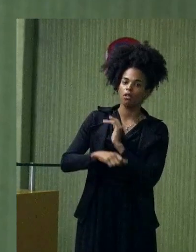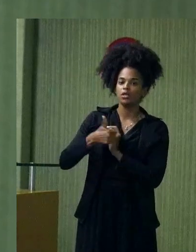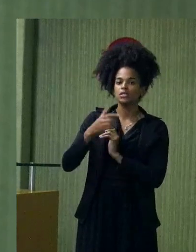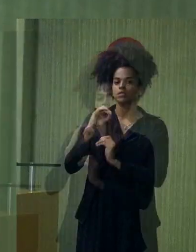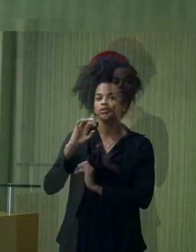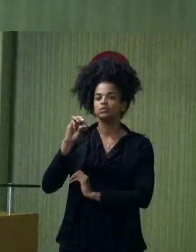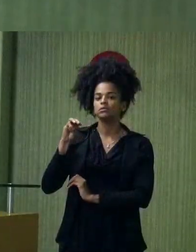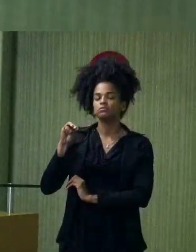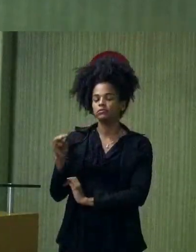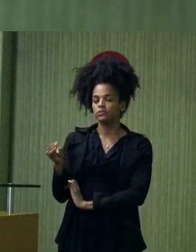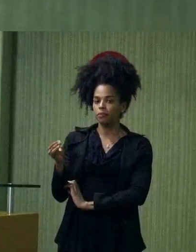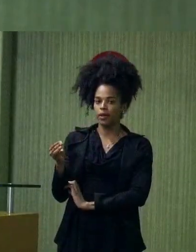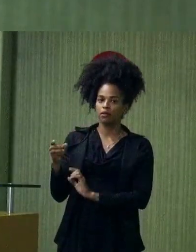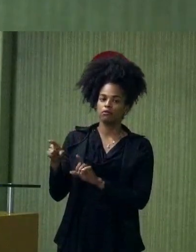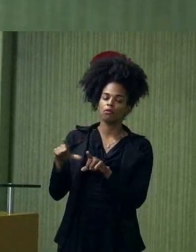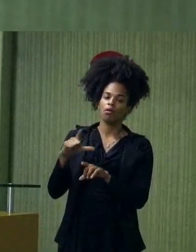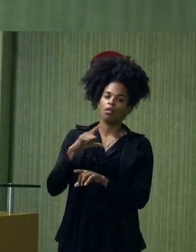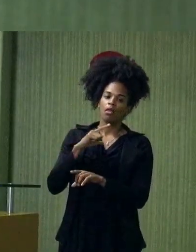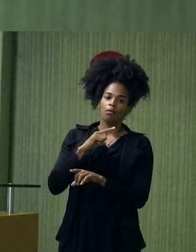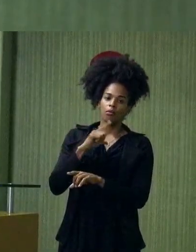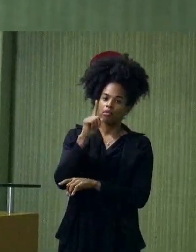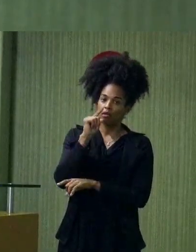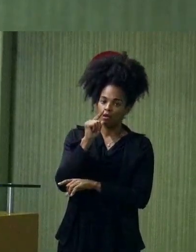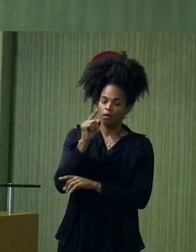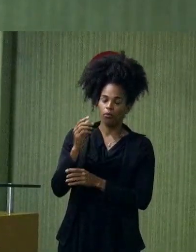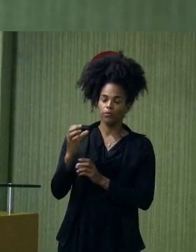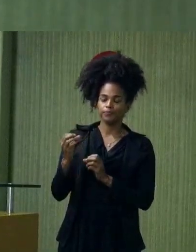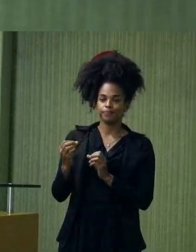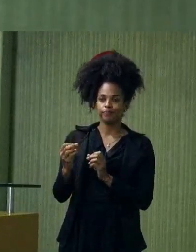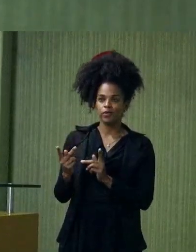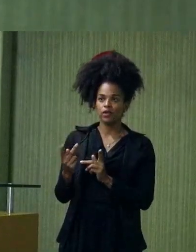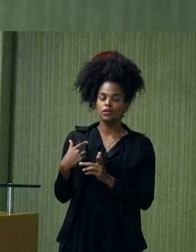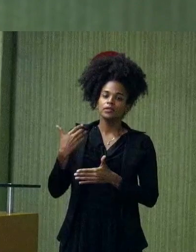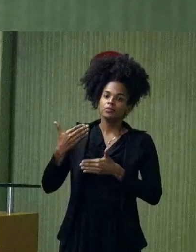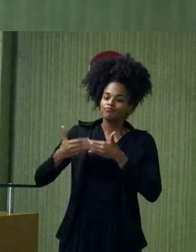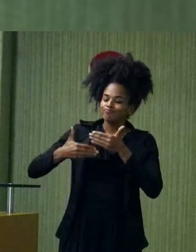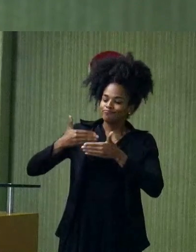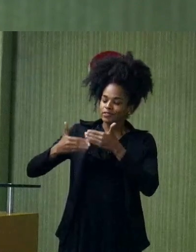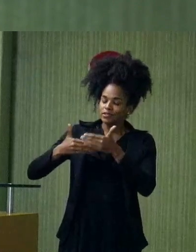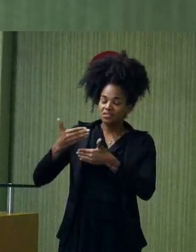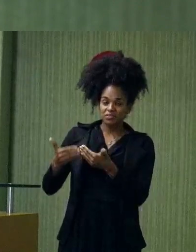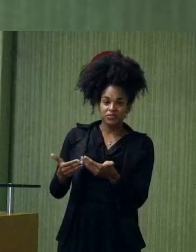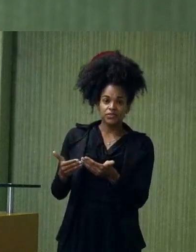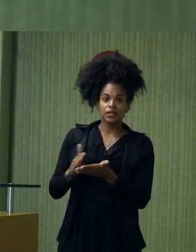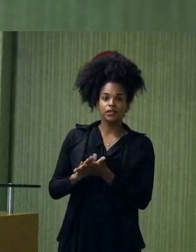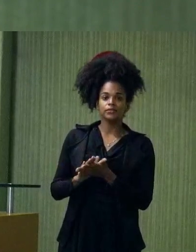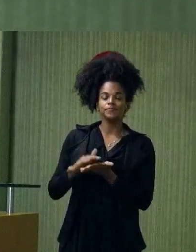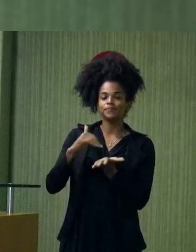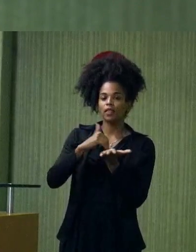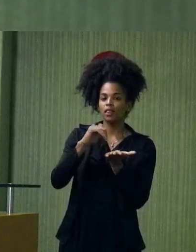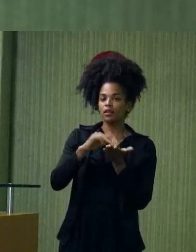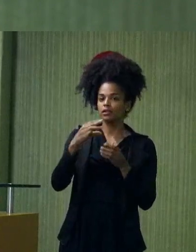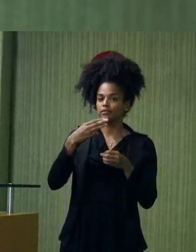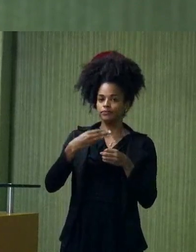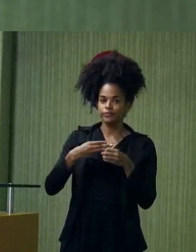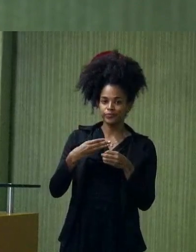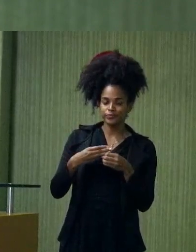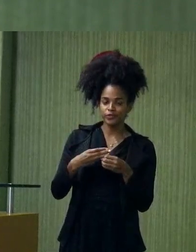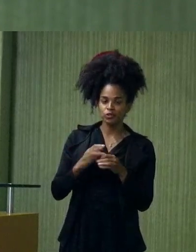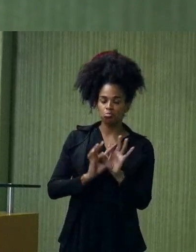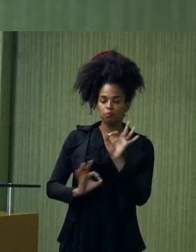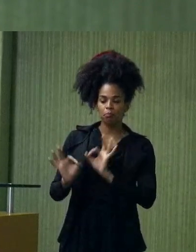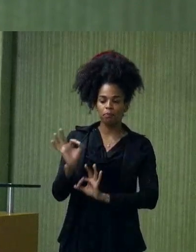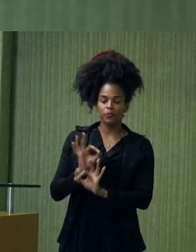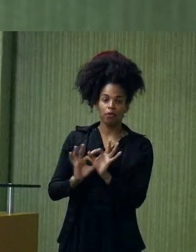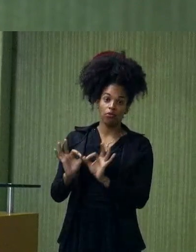poder ter água então isso é uma coisa é uma Providência que estão sendo tomadas pelo no caso pelo pela secretaria municipal e eh